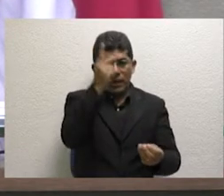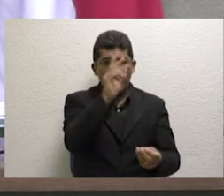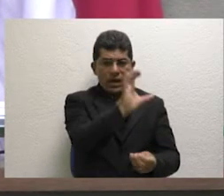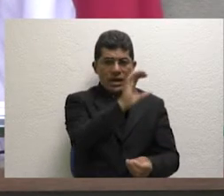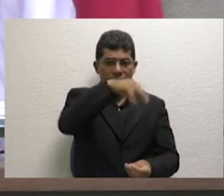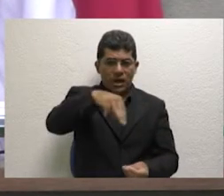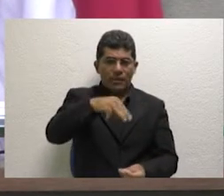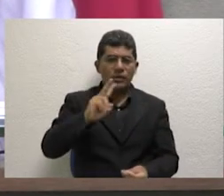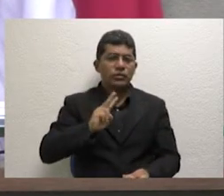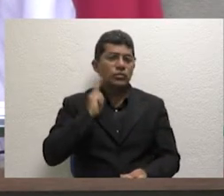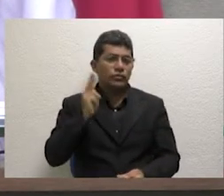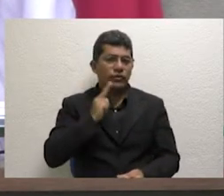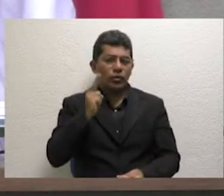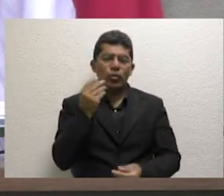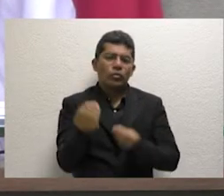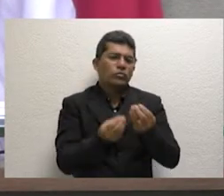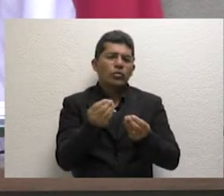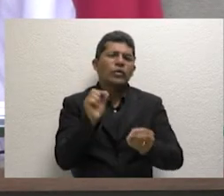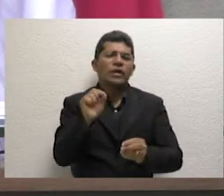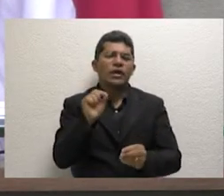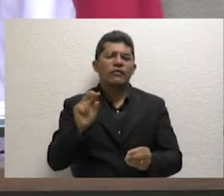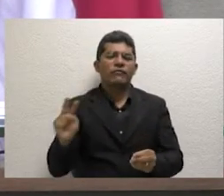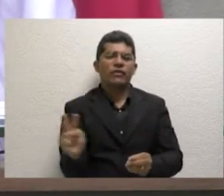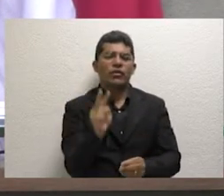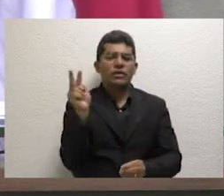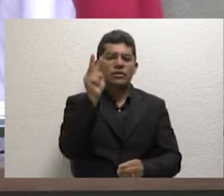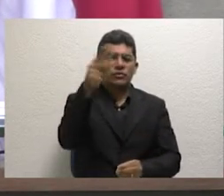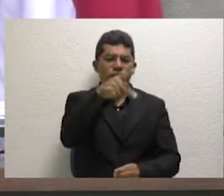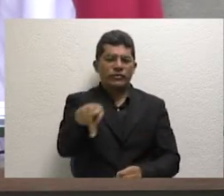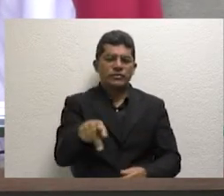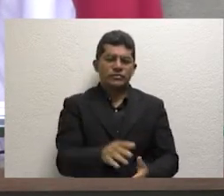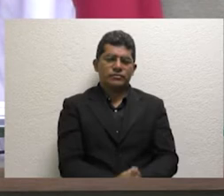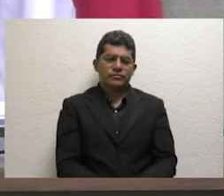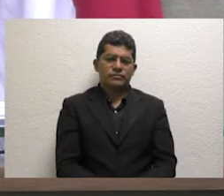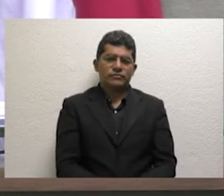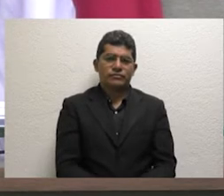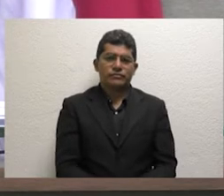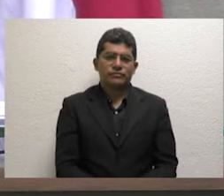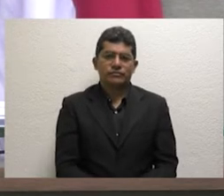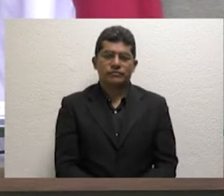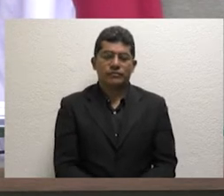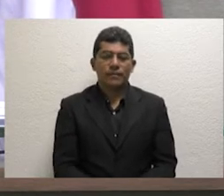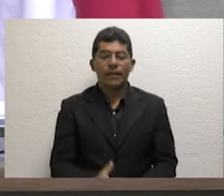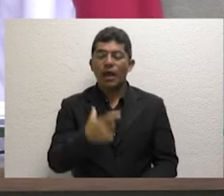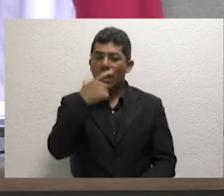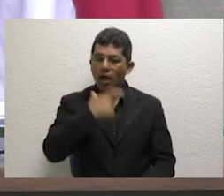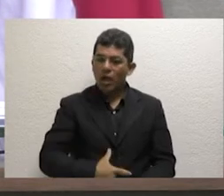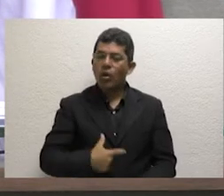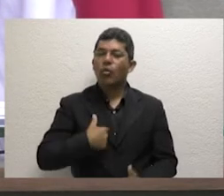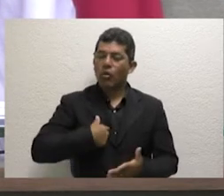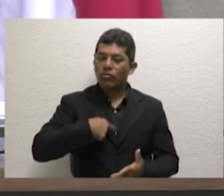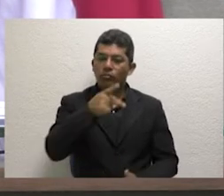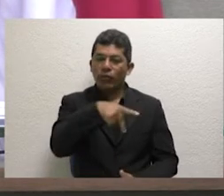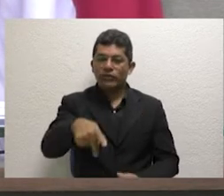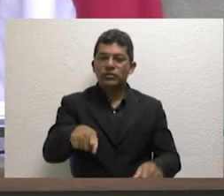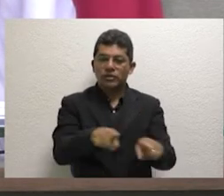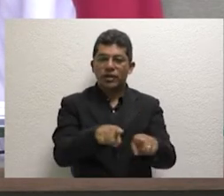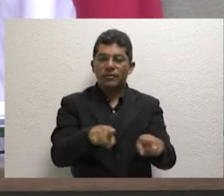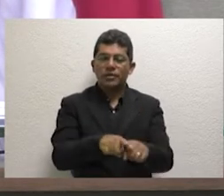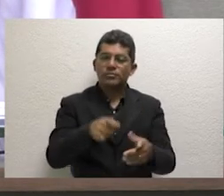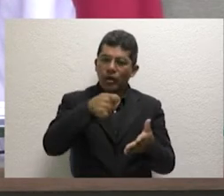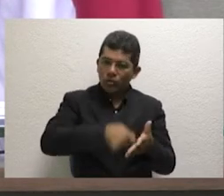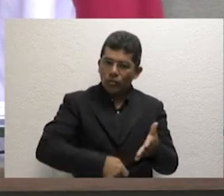o que se trata da valorização dos professores então assim eu enquanto militante da educação